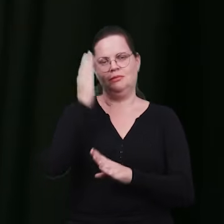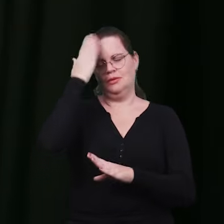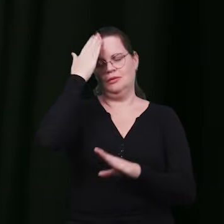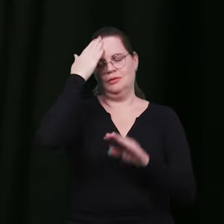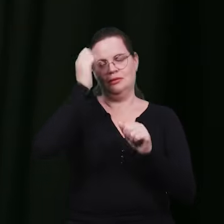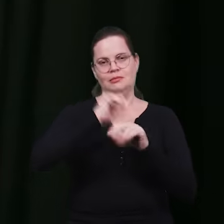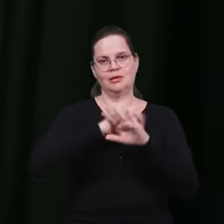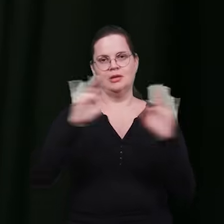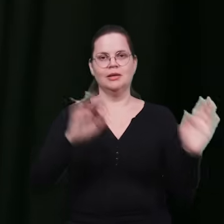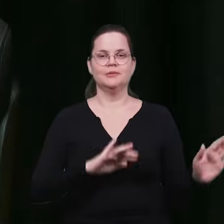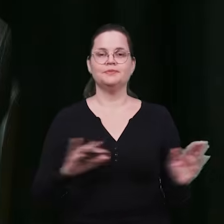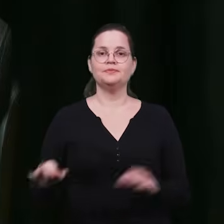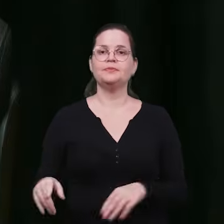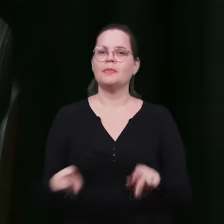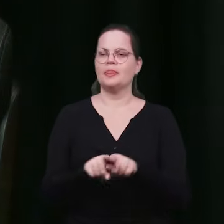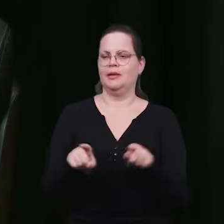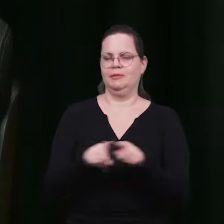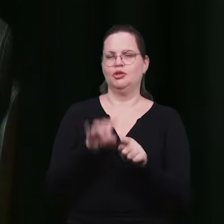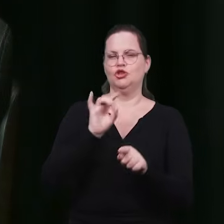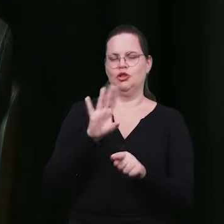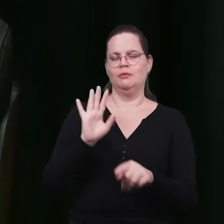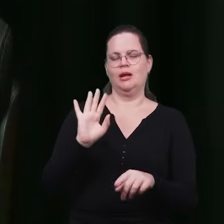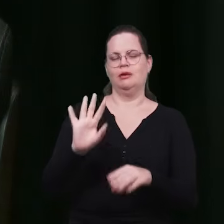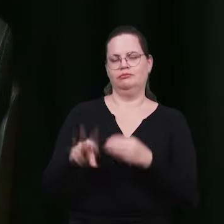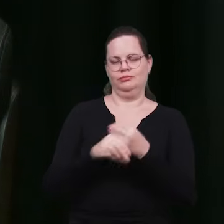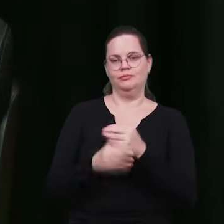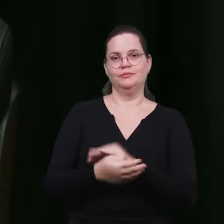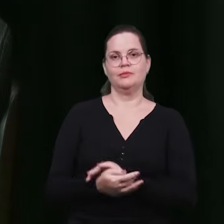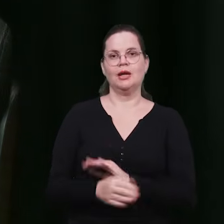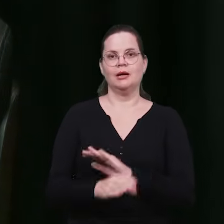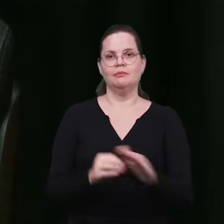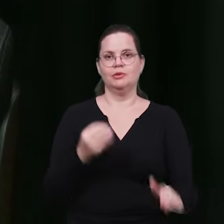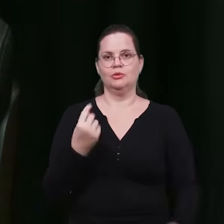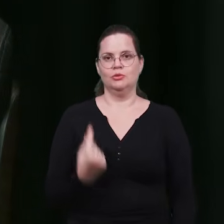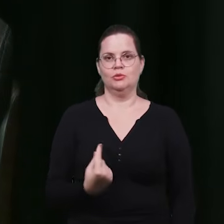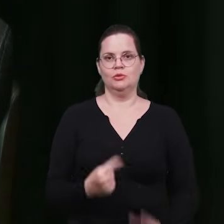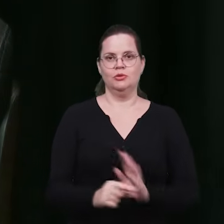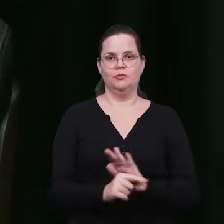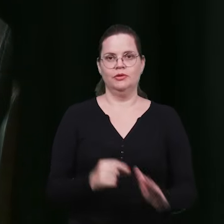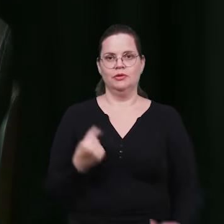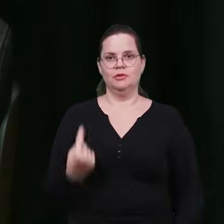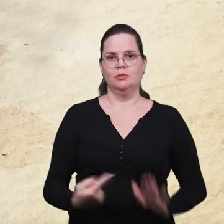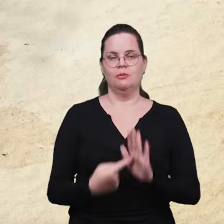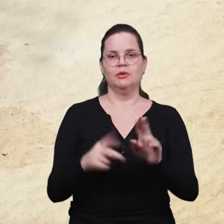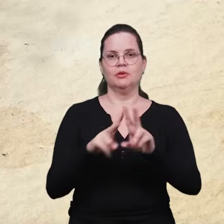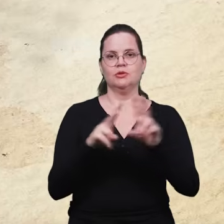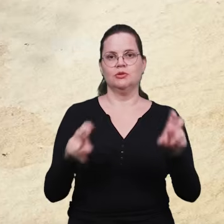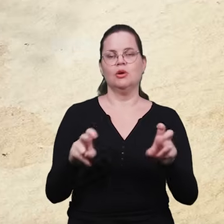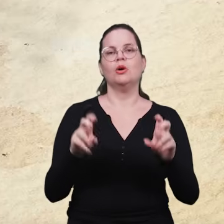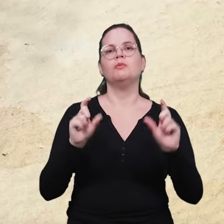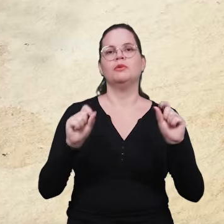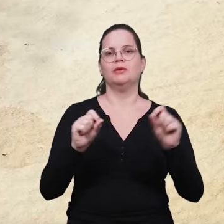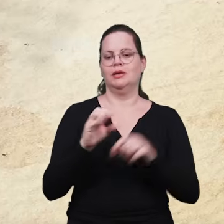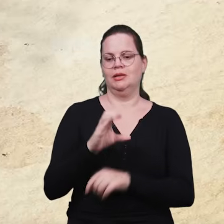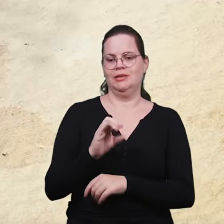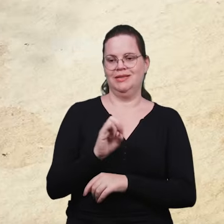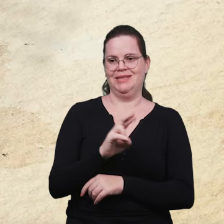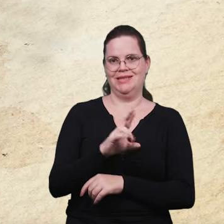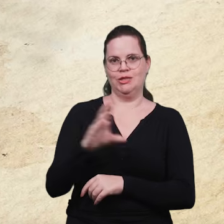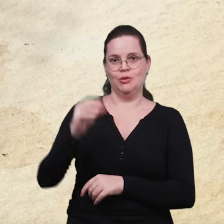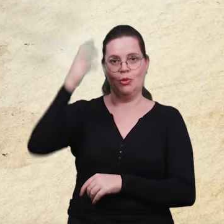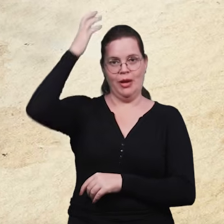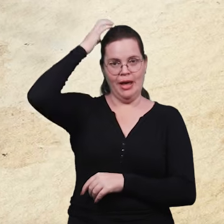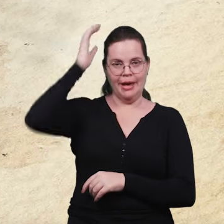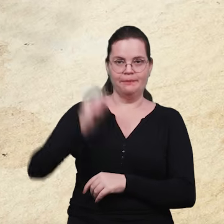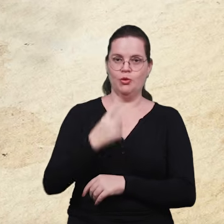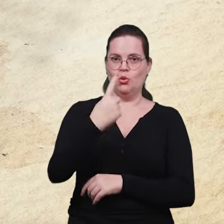colaborando com aquilo que o senhor falou, lá no capítulo 1, verso 1, olha o que a palavra fala de Ciro. No primeiro ano de Ciro,